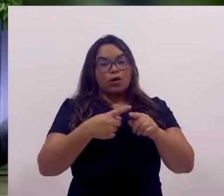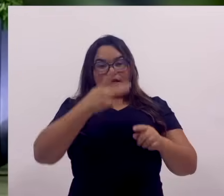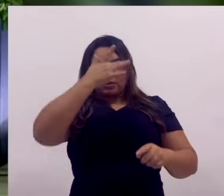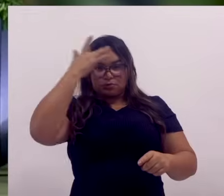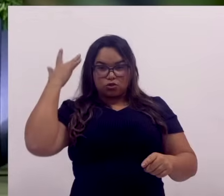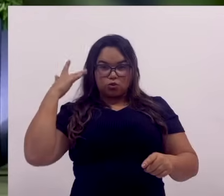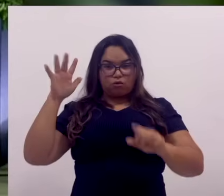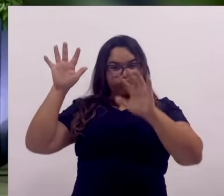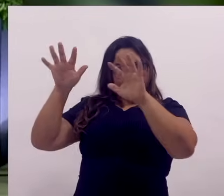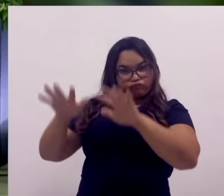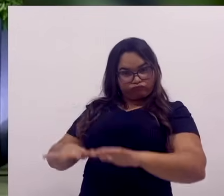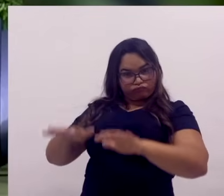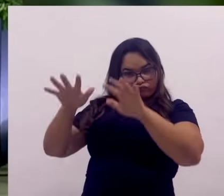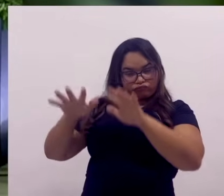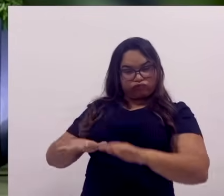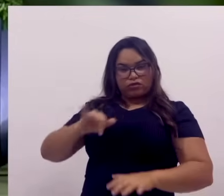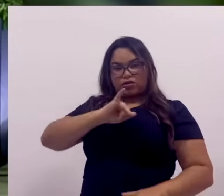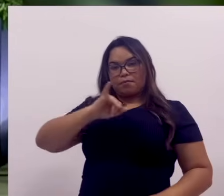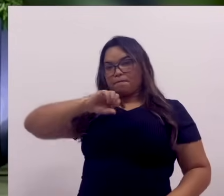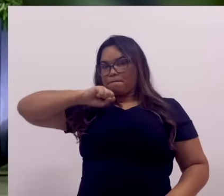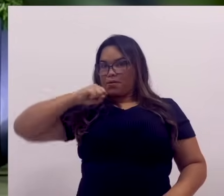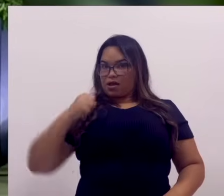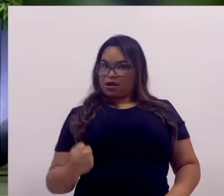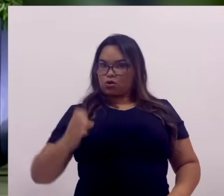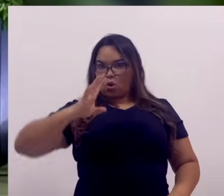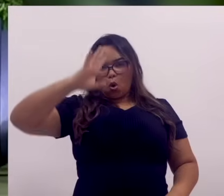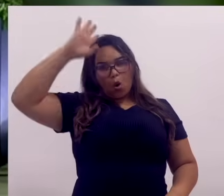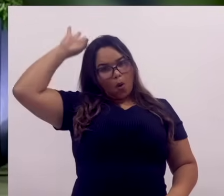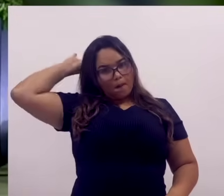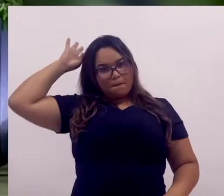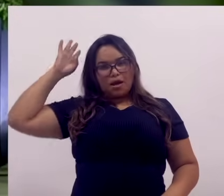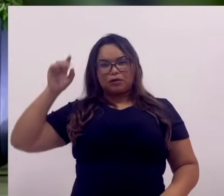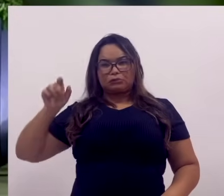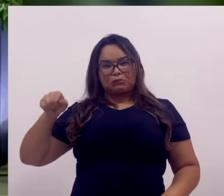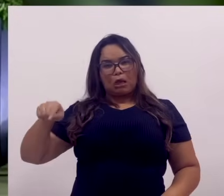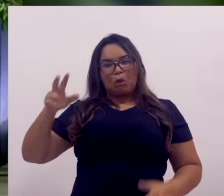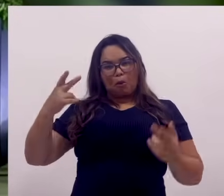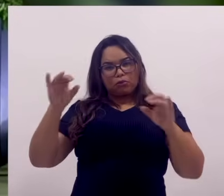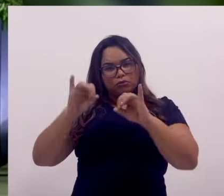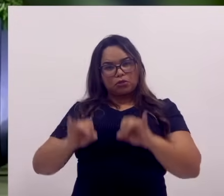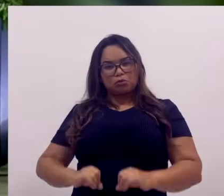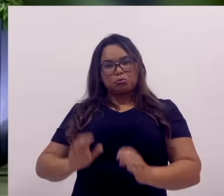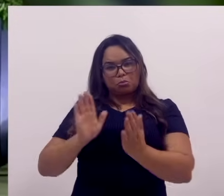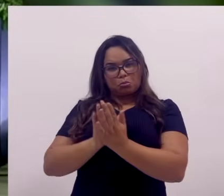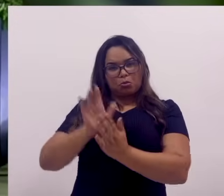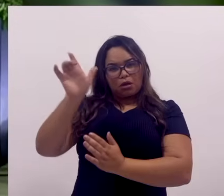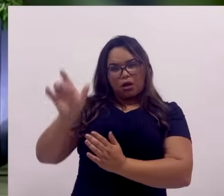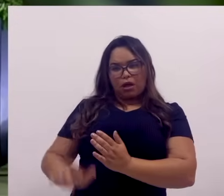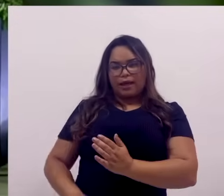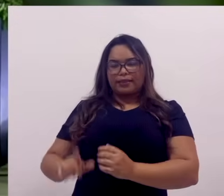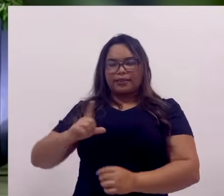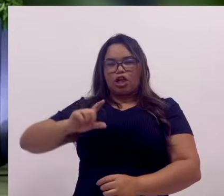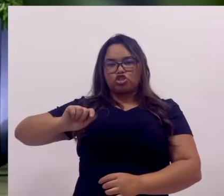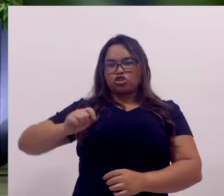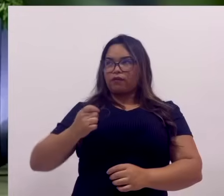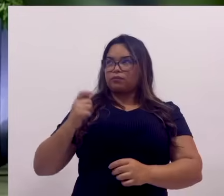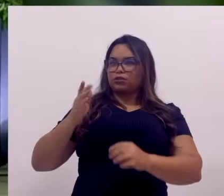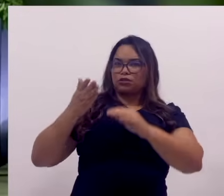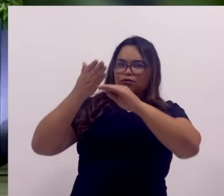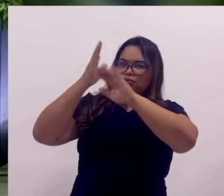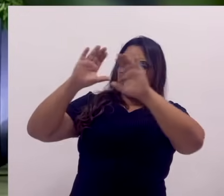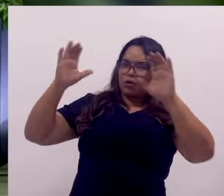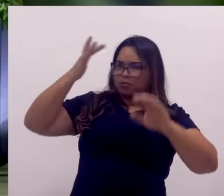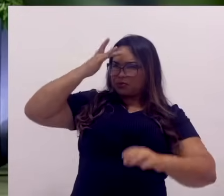para eles e eram eles que abriam as portas do céu para os homens. Agora, é interessante que as mesmas letras